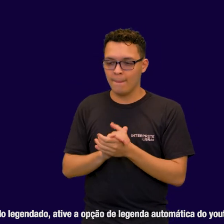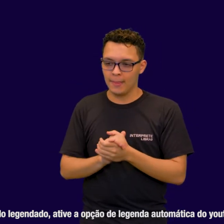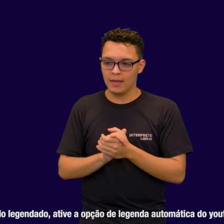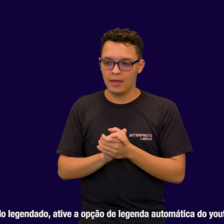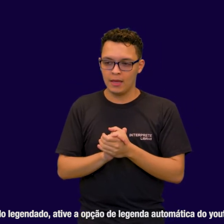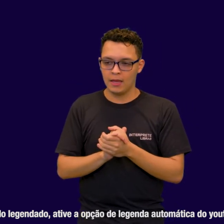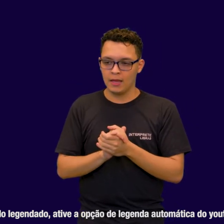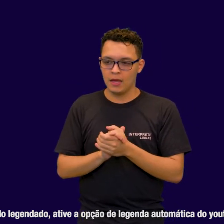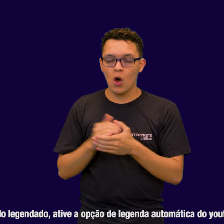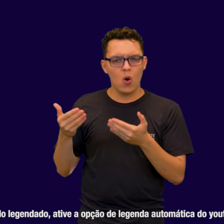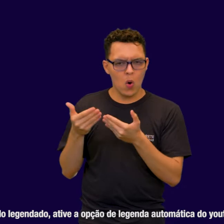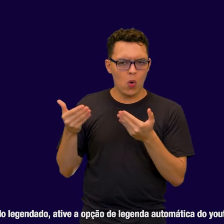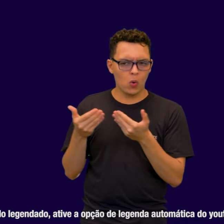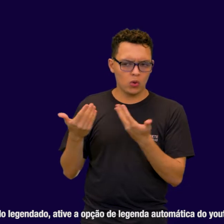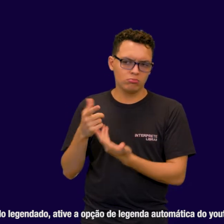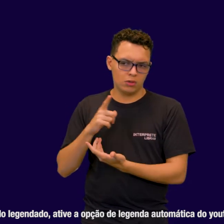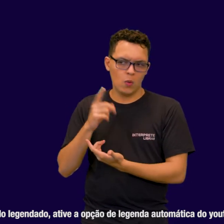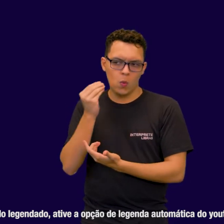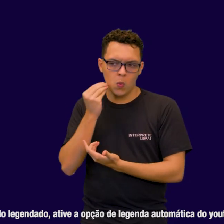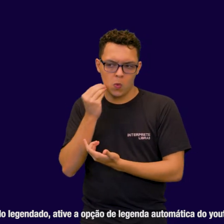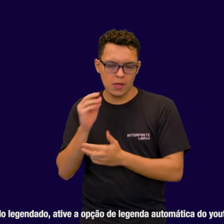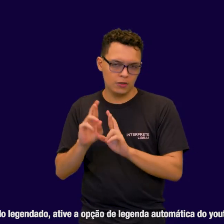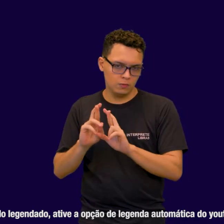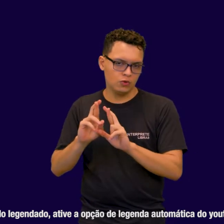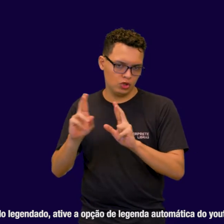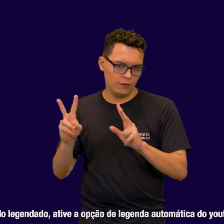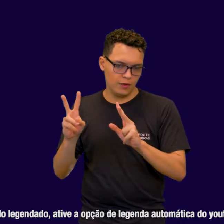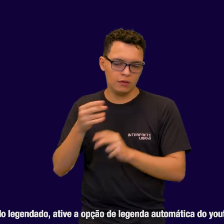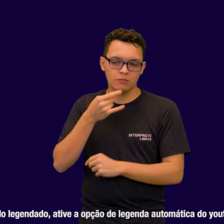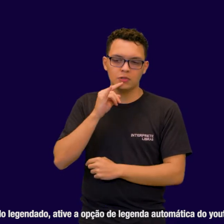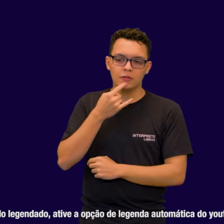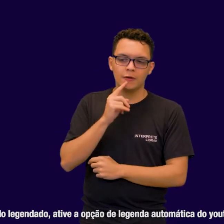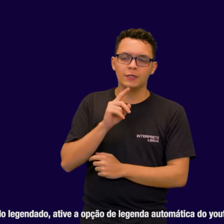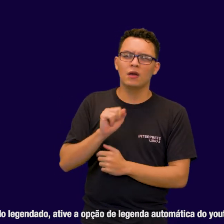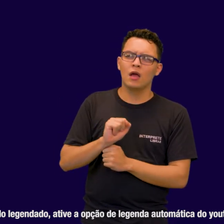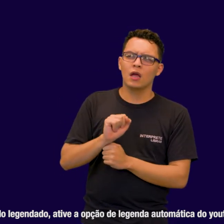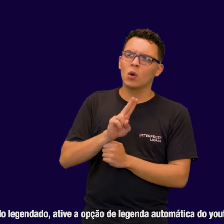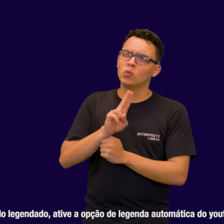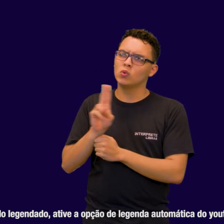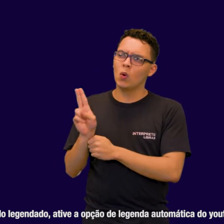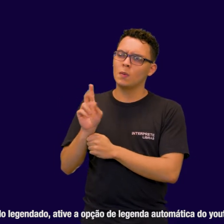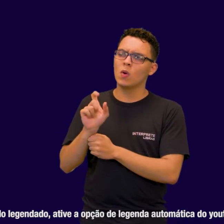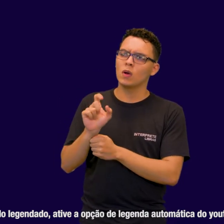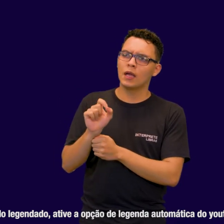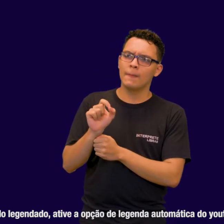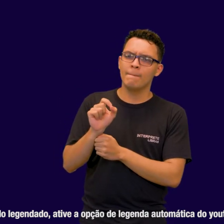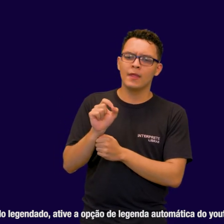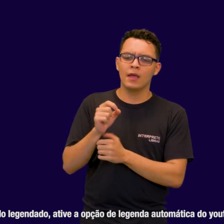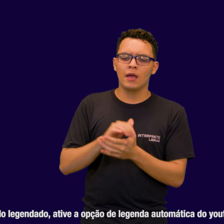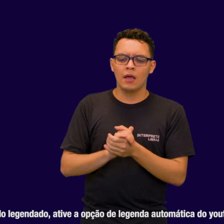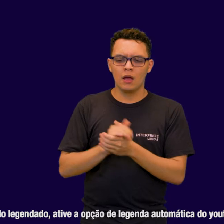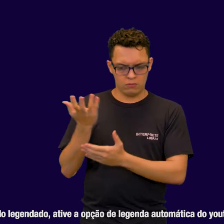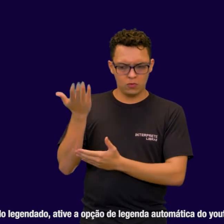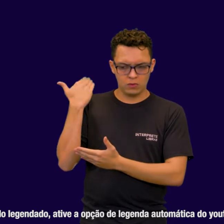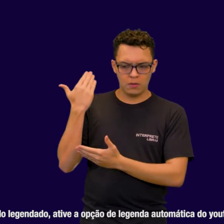Há uma modalidade de atuação no mercado cervejeiro que foi também instituída